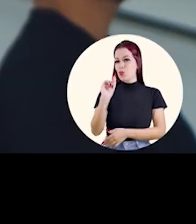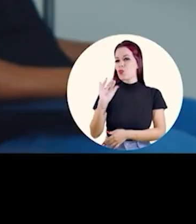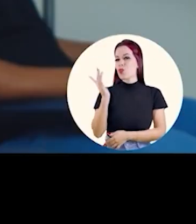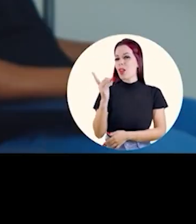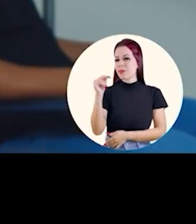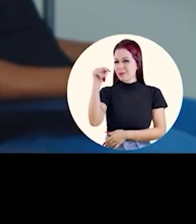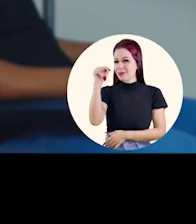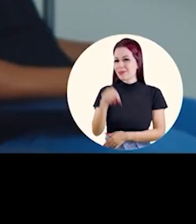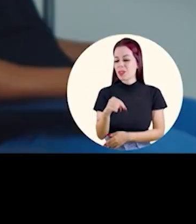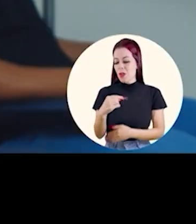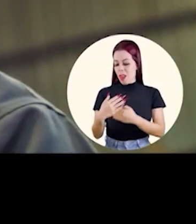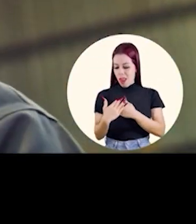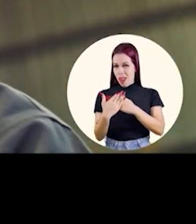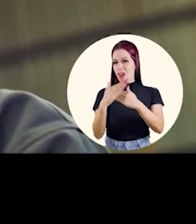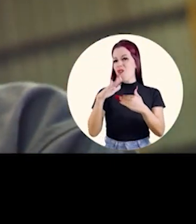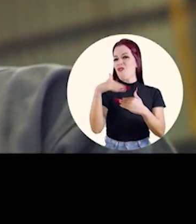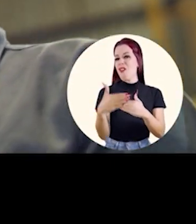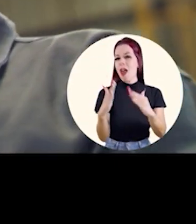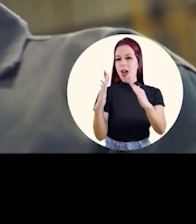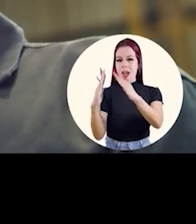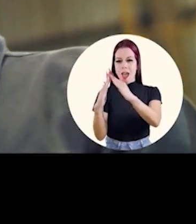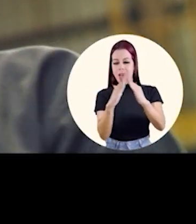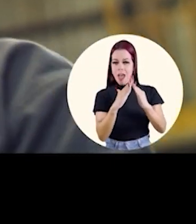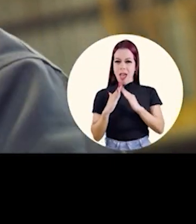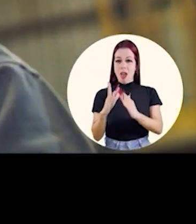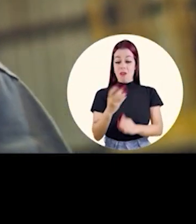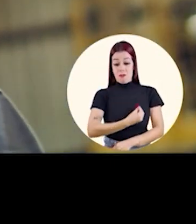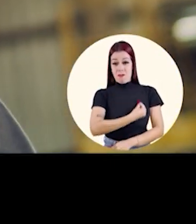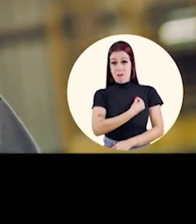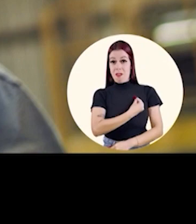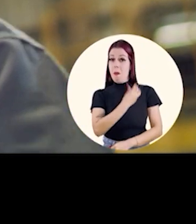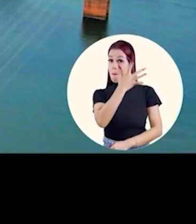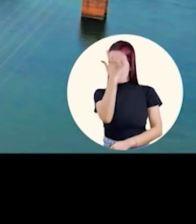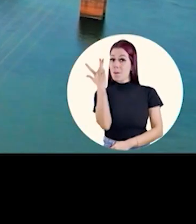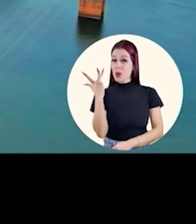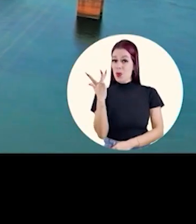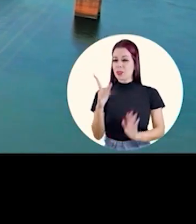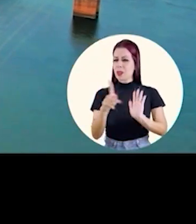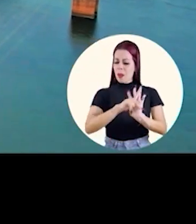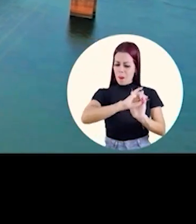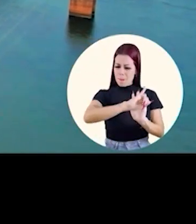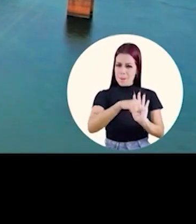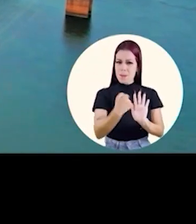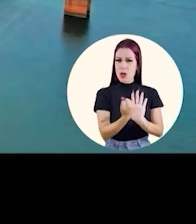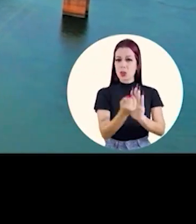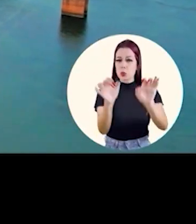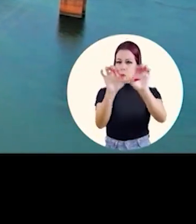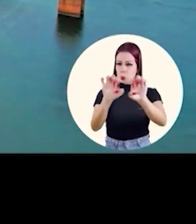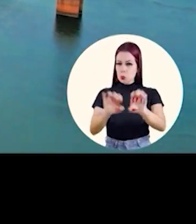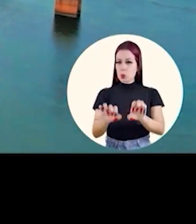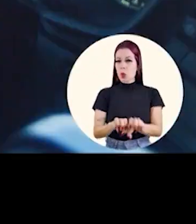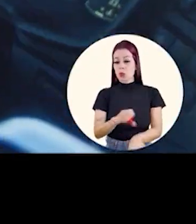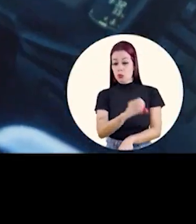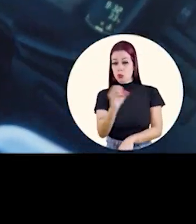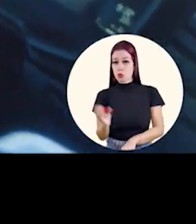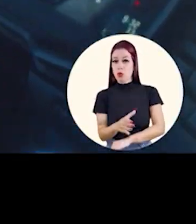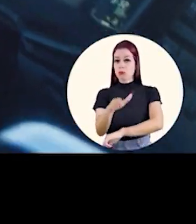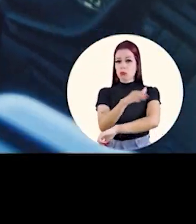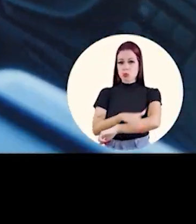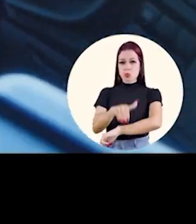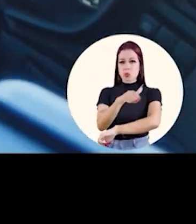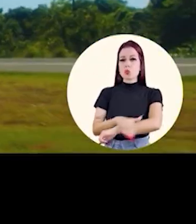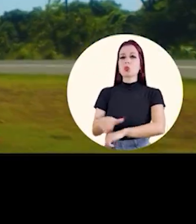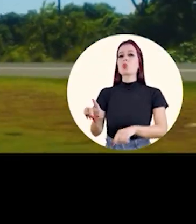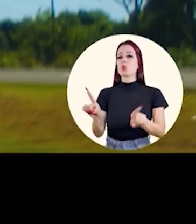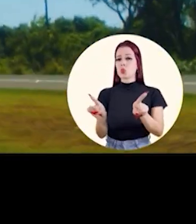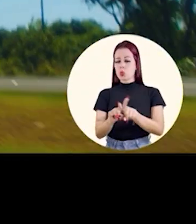sabe o que acontece aqui reflete aí fora na vida de cada cidadão desde Grandes projetos de infraestrutura como as novas